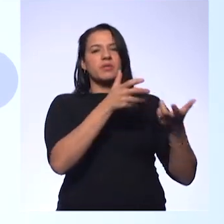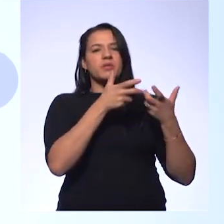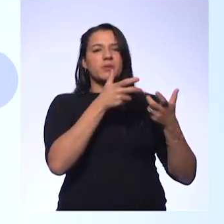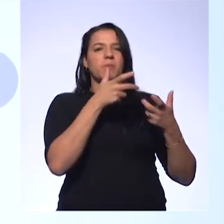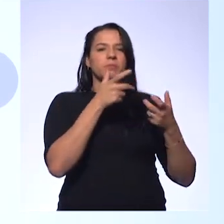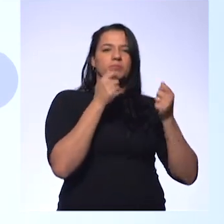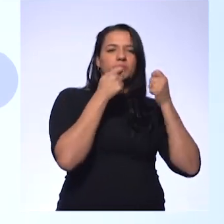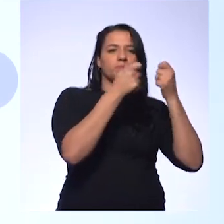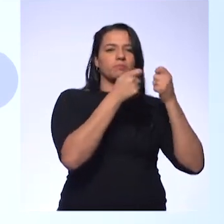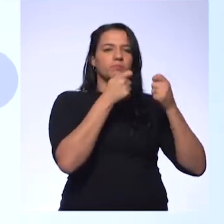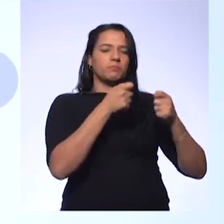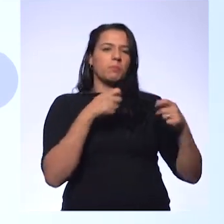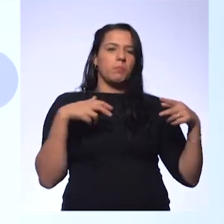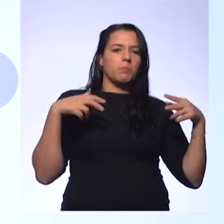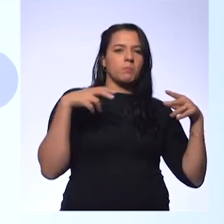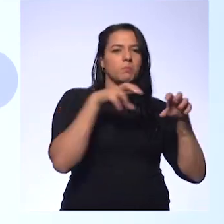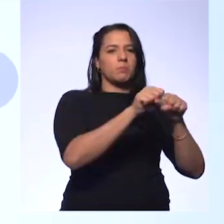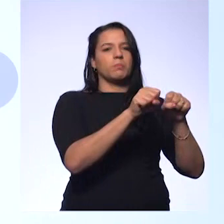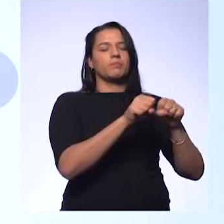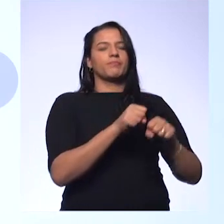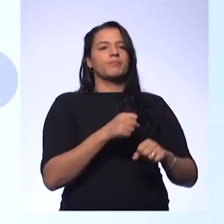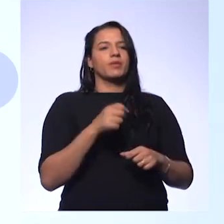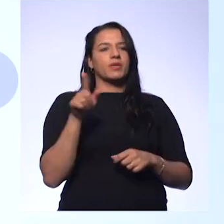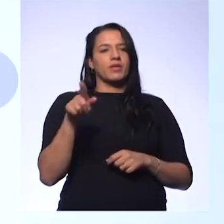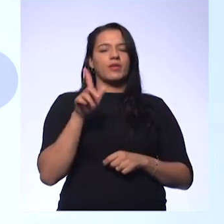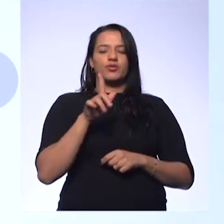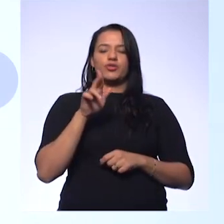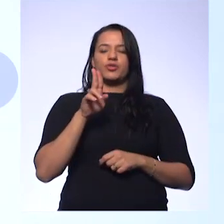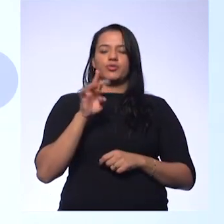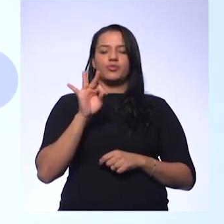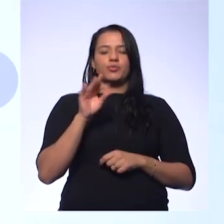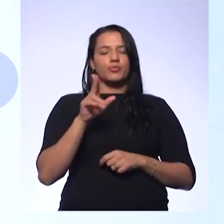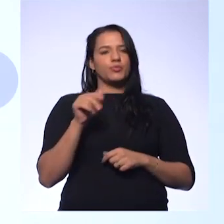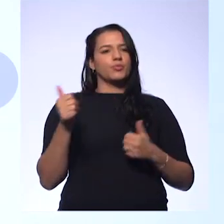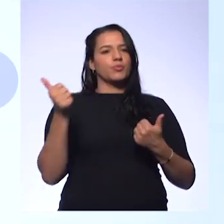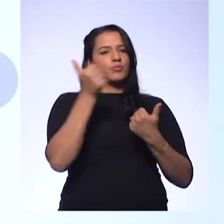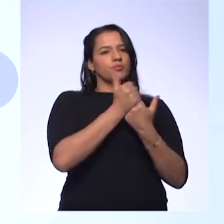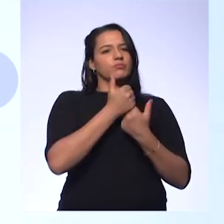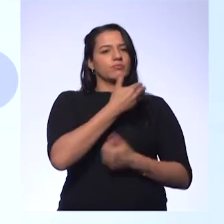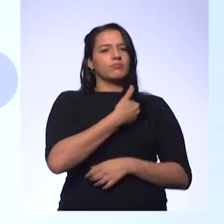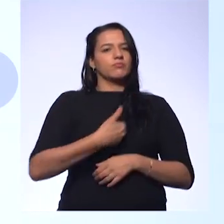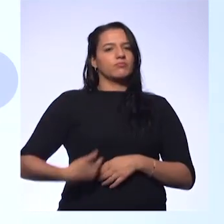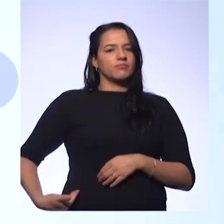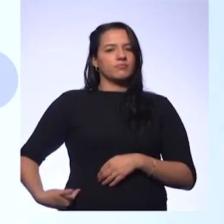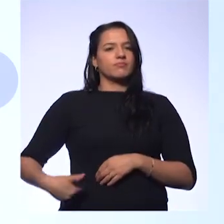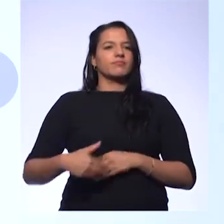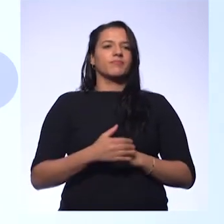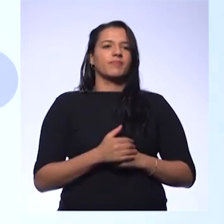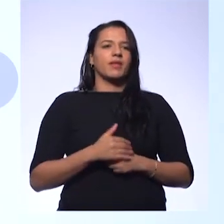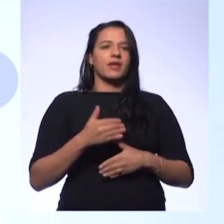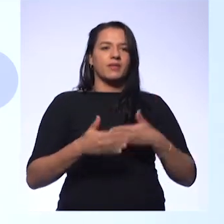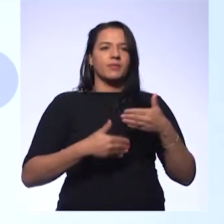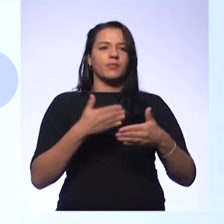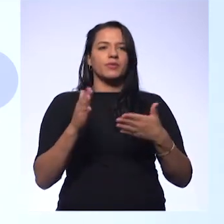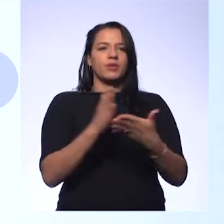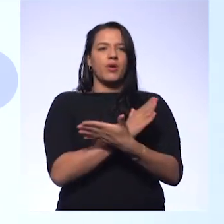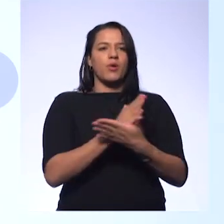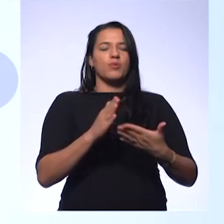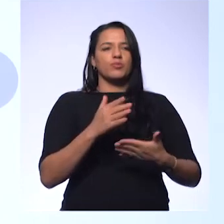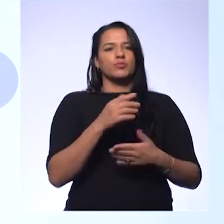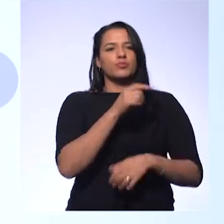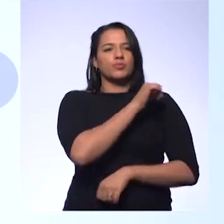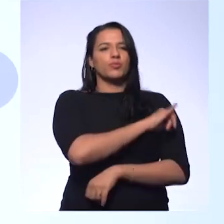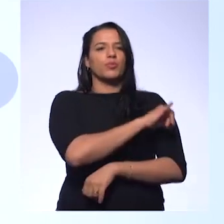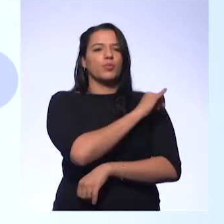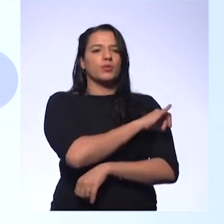que eles têm, para poder garantir que o Getúlio Vargas chegasse ao poder, né? Tanto é que alguns militares do Rio de Janeiro falam assim: ó,